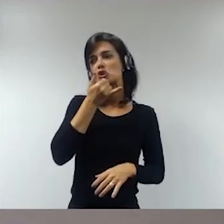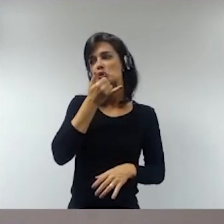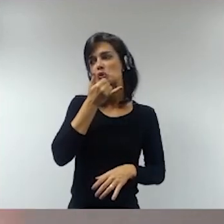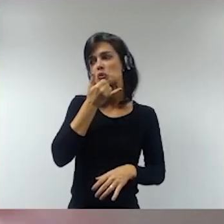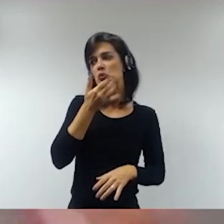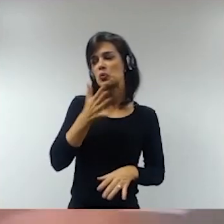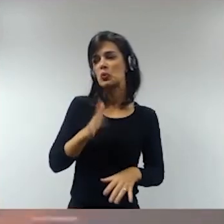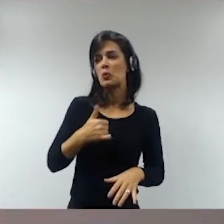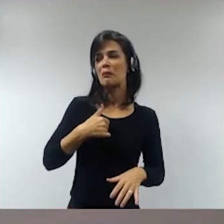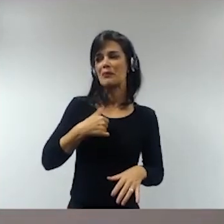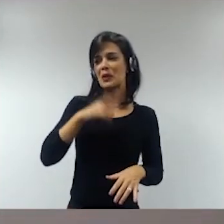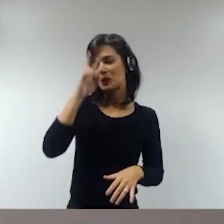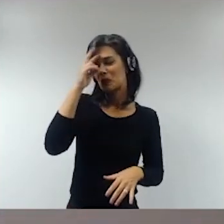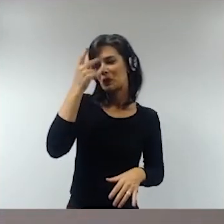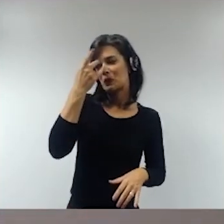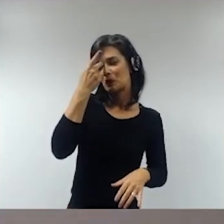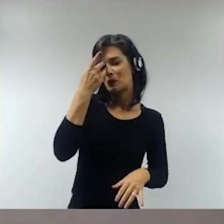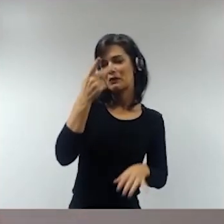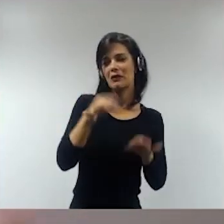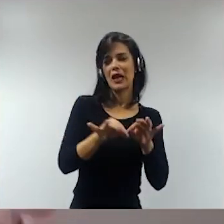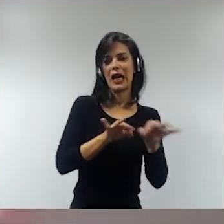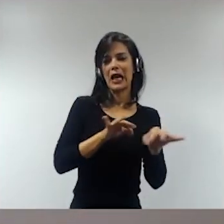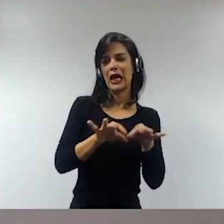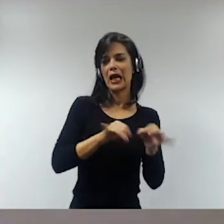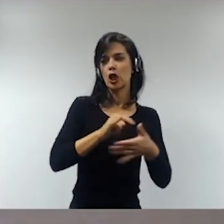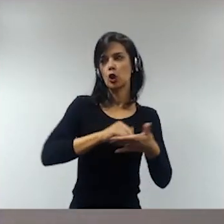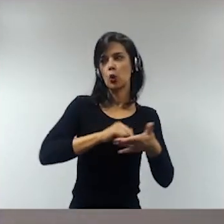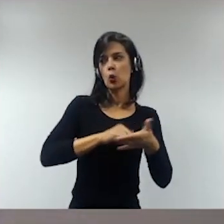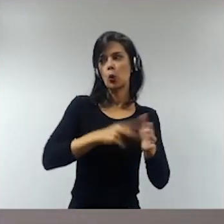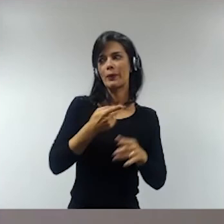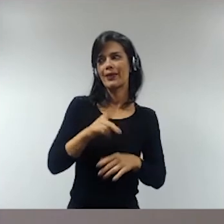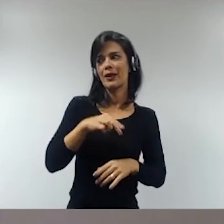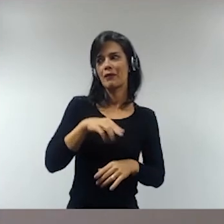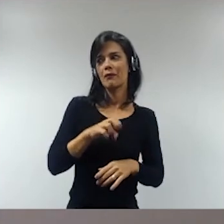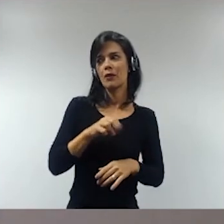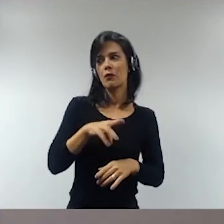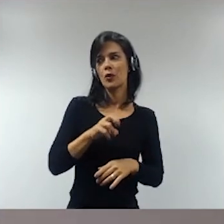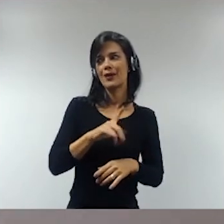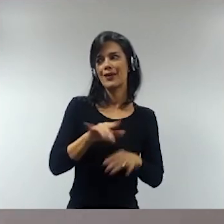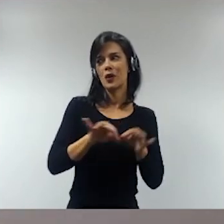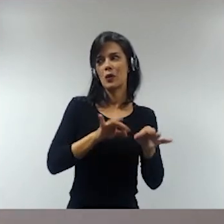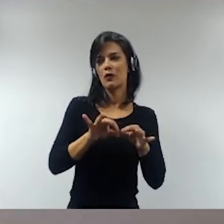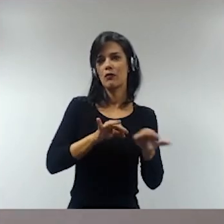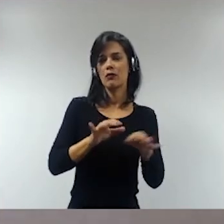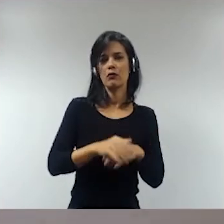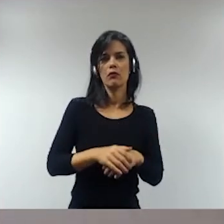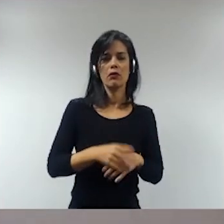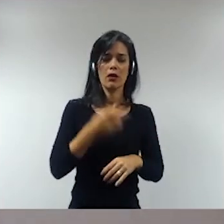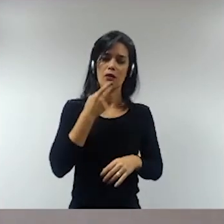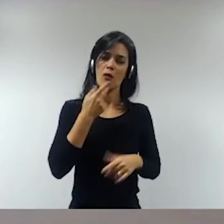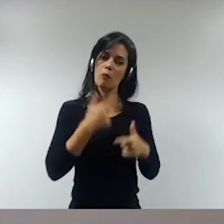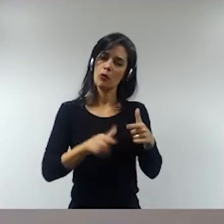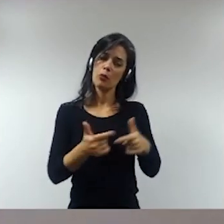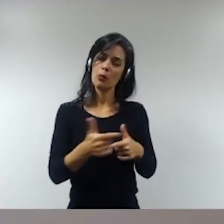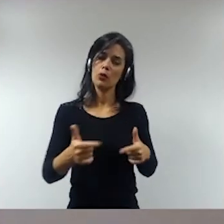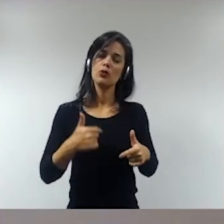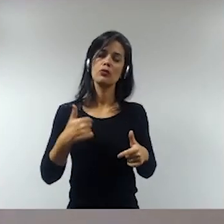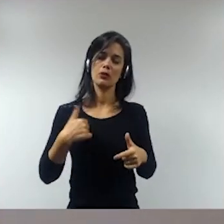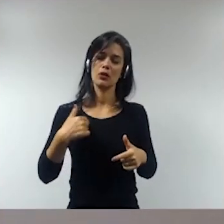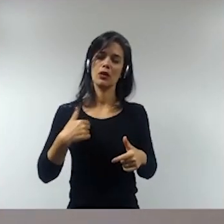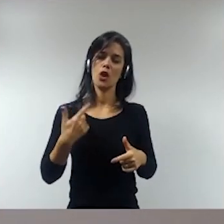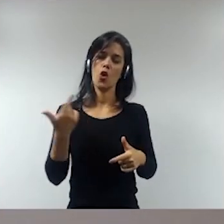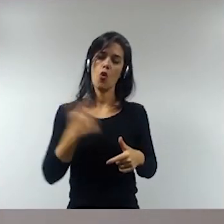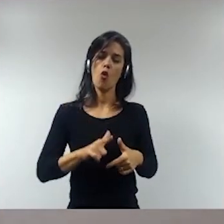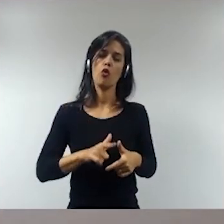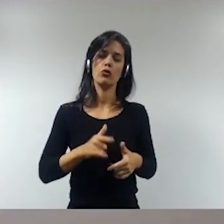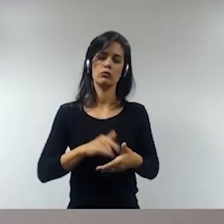doutora, rasguei o memorial dela sem me atentar que era o memorial. Falei, mas sem problemas, né, excelência? Porque eu trouxe outro e eu tenho